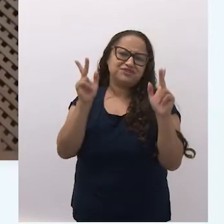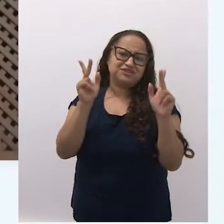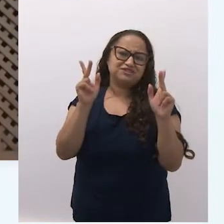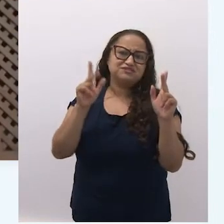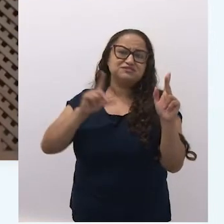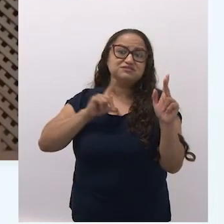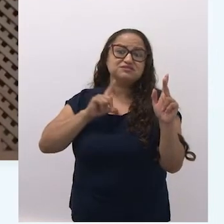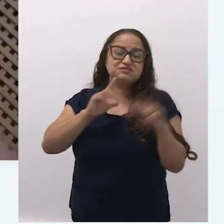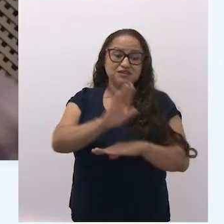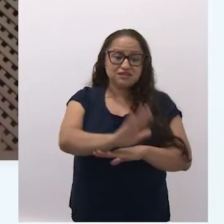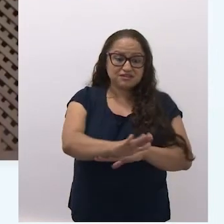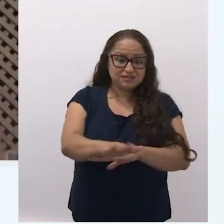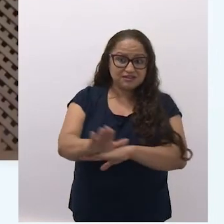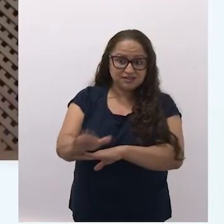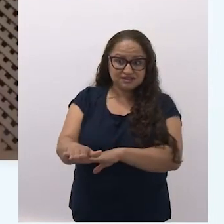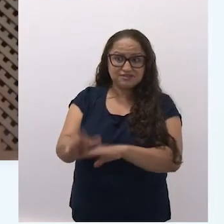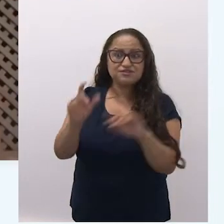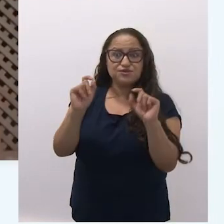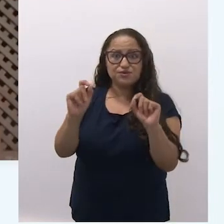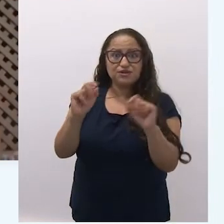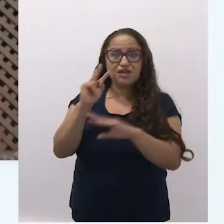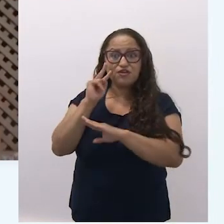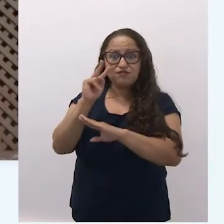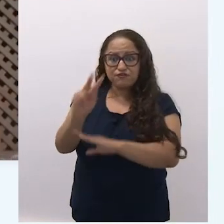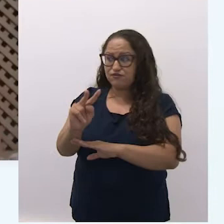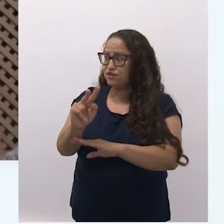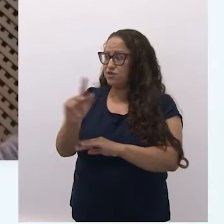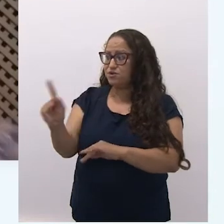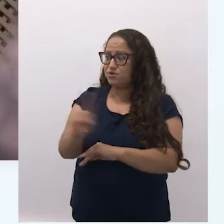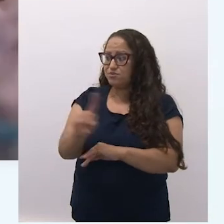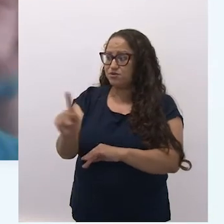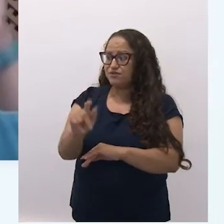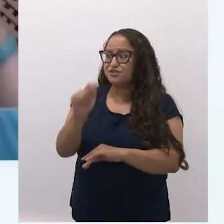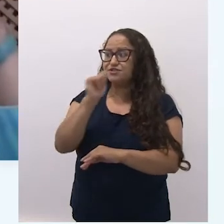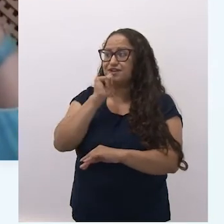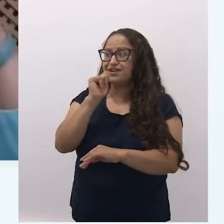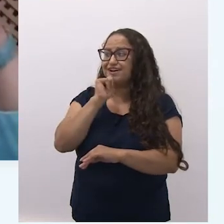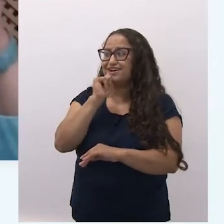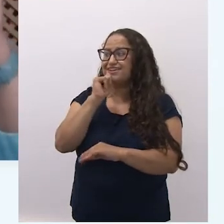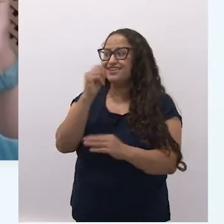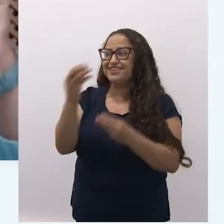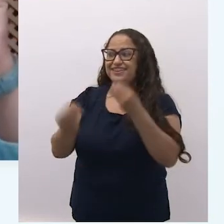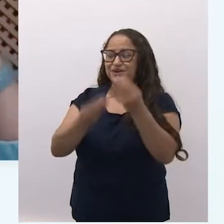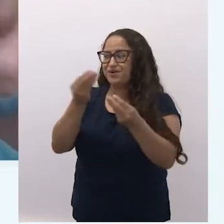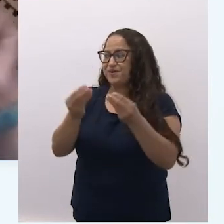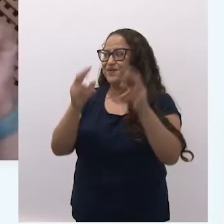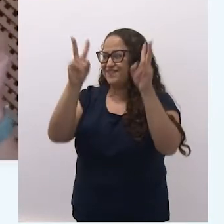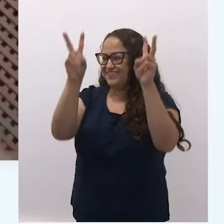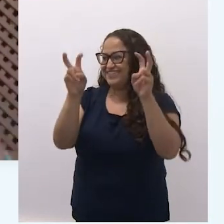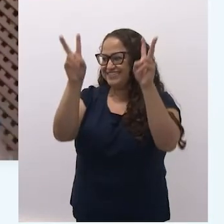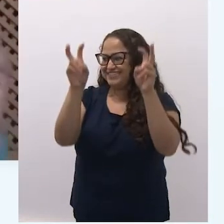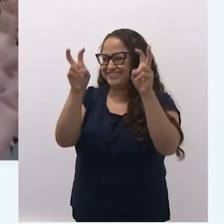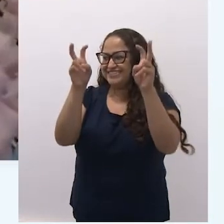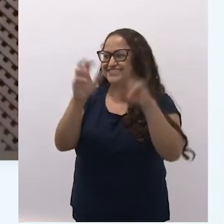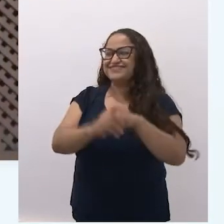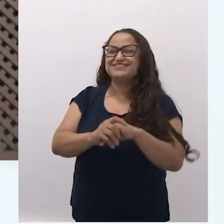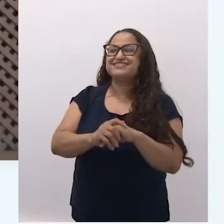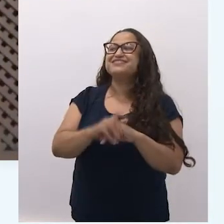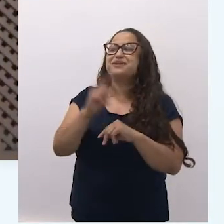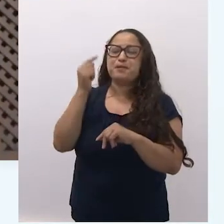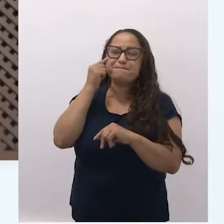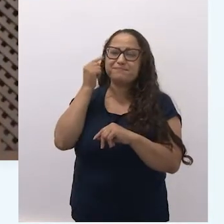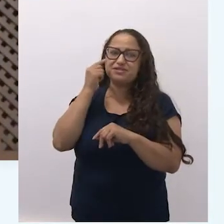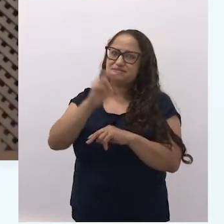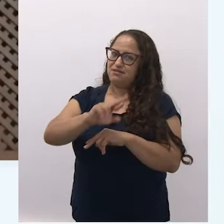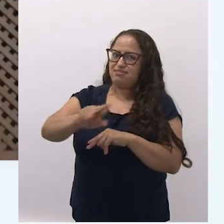recebendo crianças que viam o professor ainda, né, como, entre aspas, eu vou dizer, e pensem que não é de